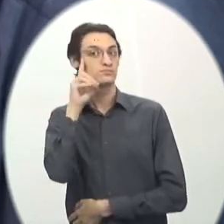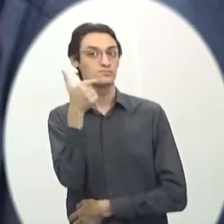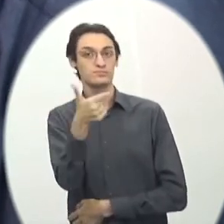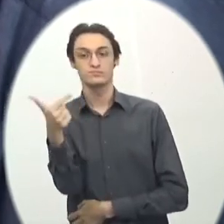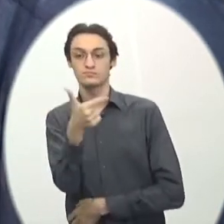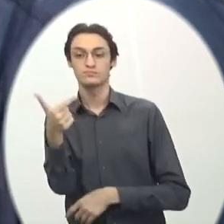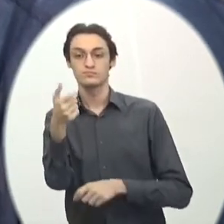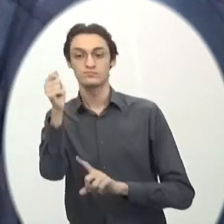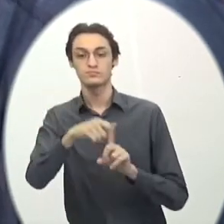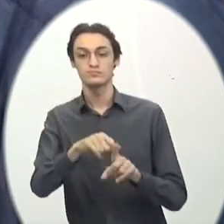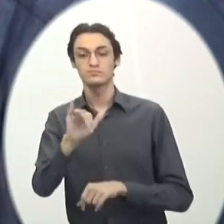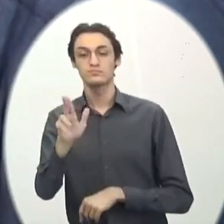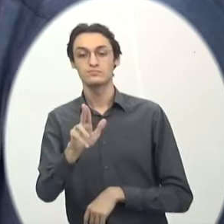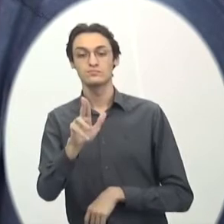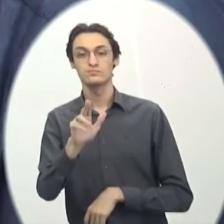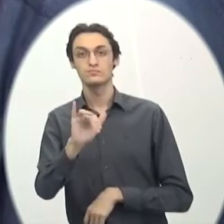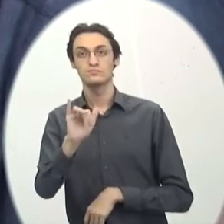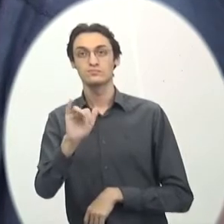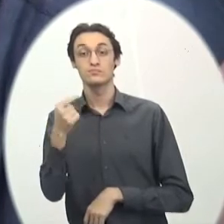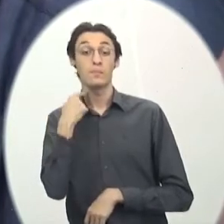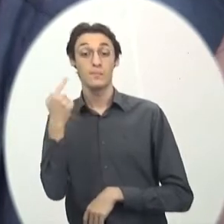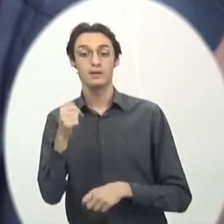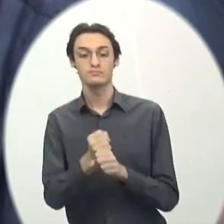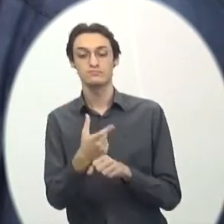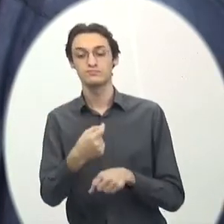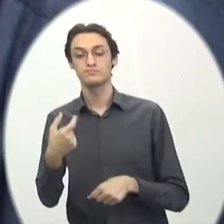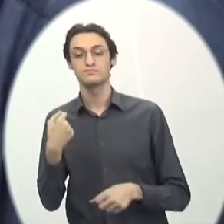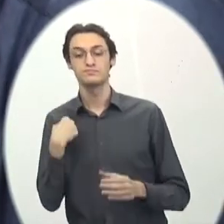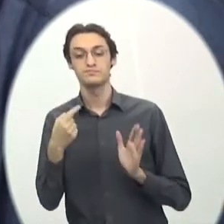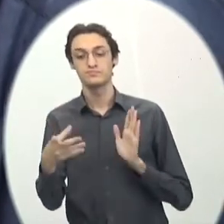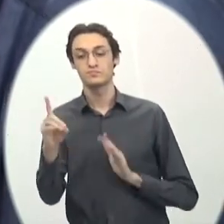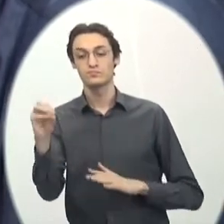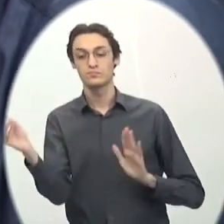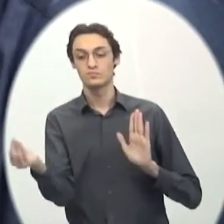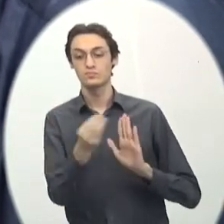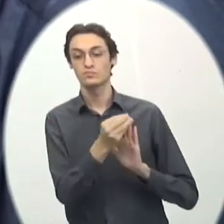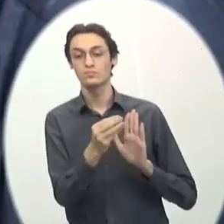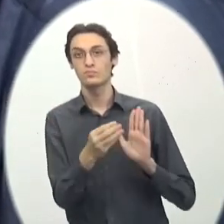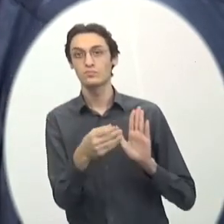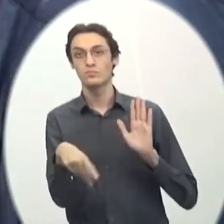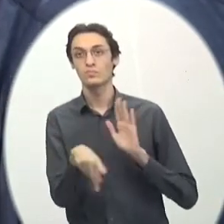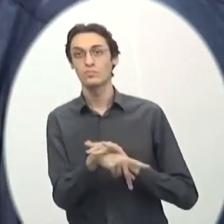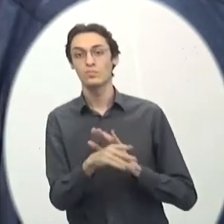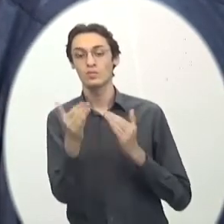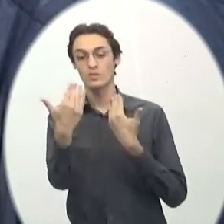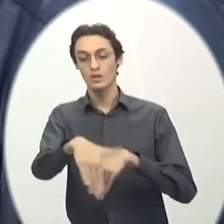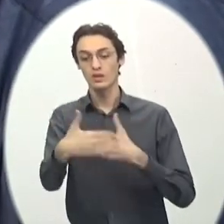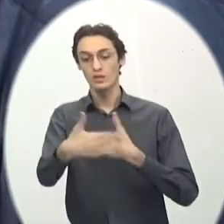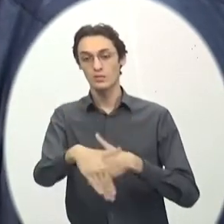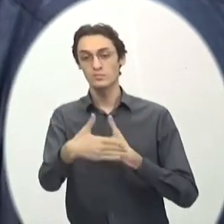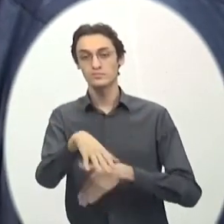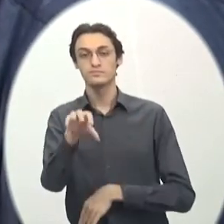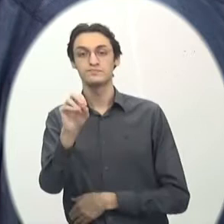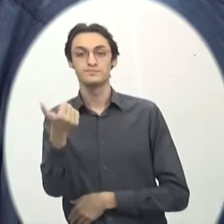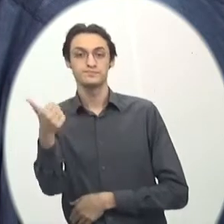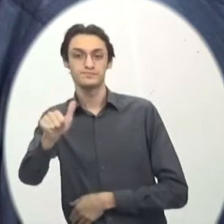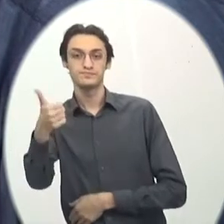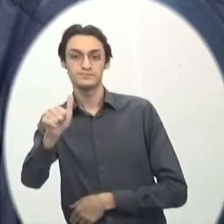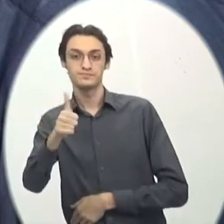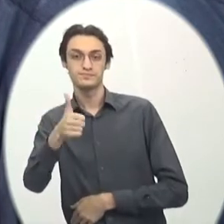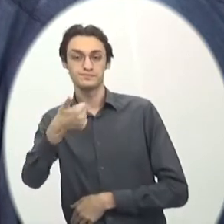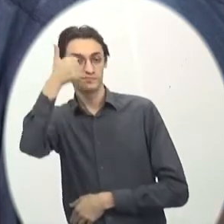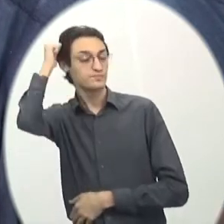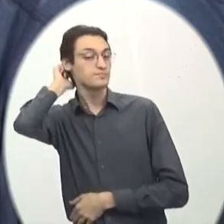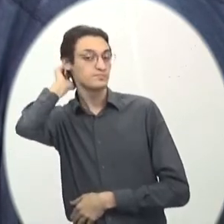22 de 5 de 2020, publicou no Diário Oficial o processo seletivo simplificado número